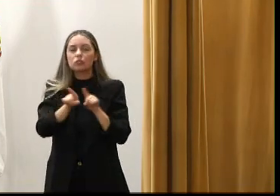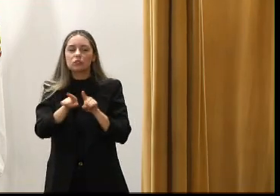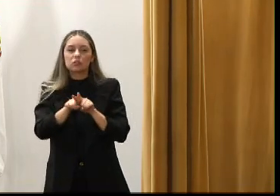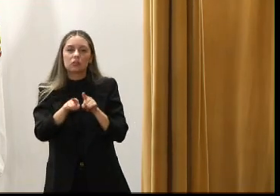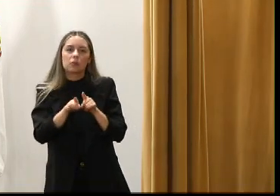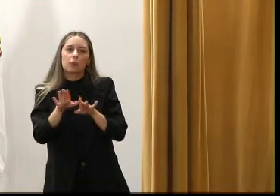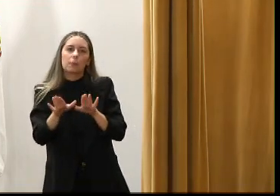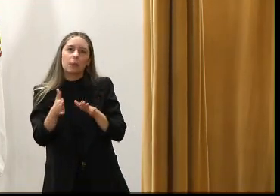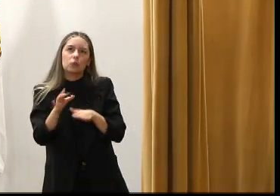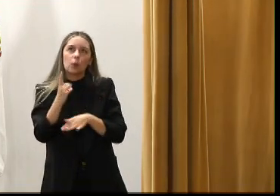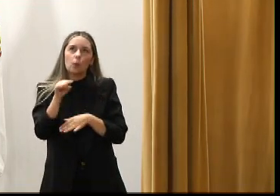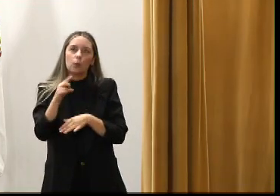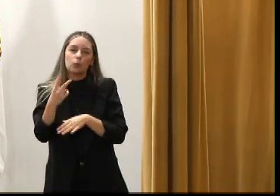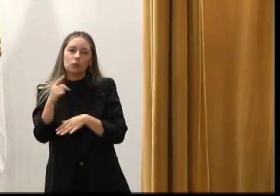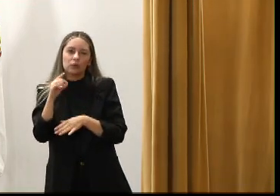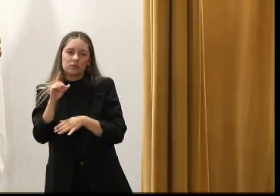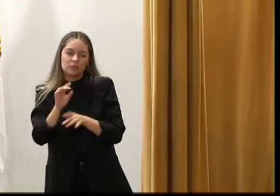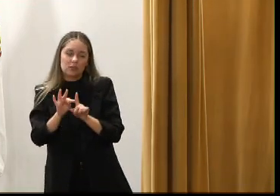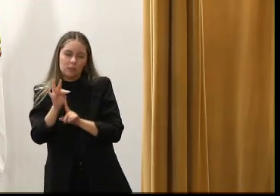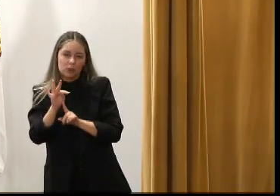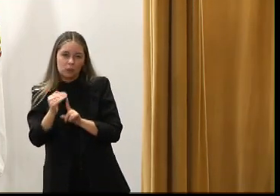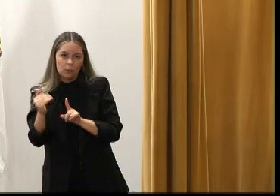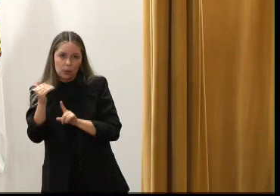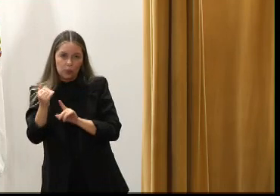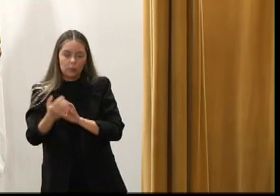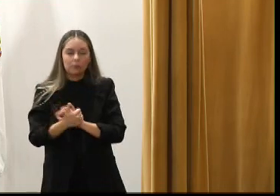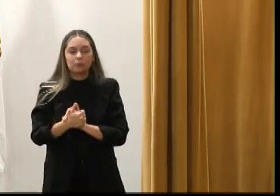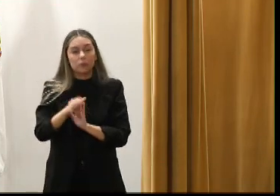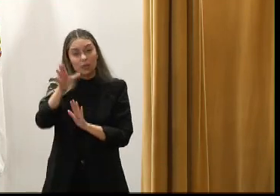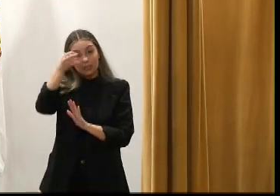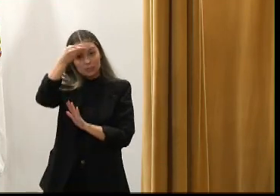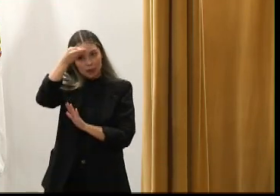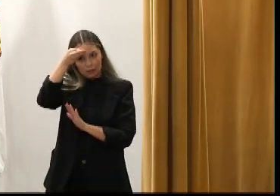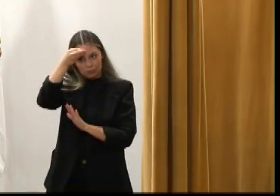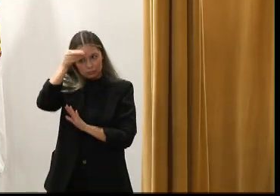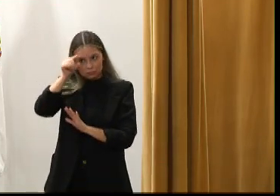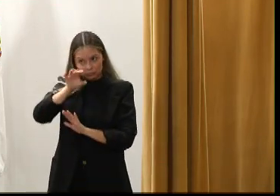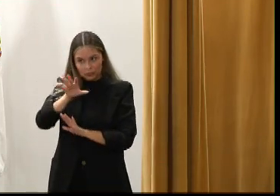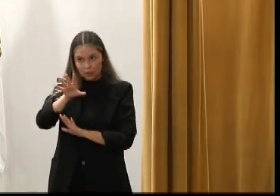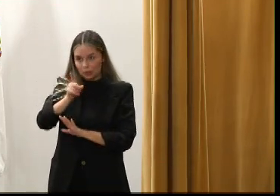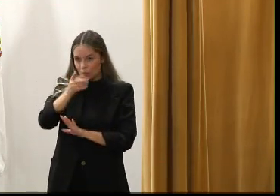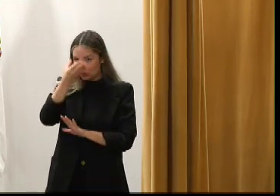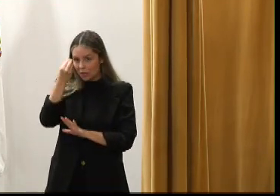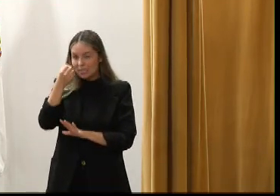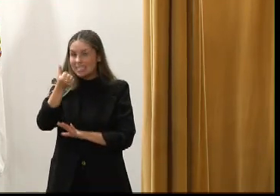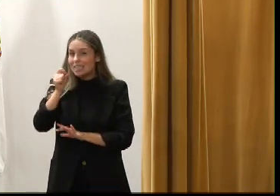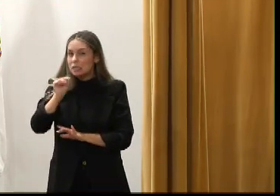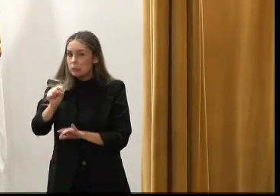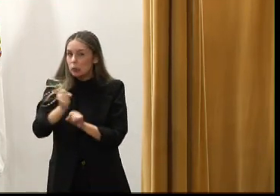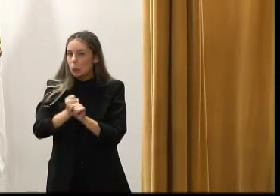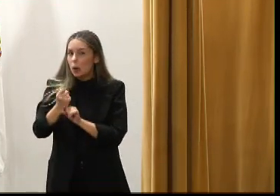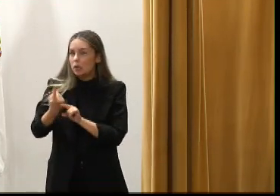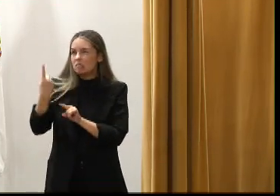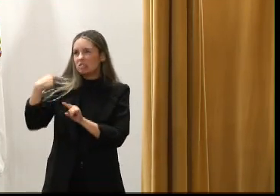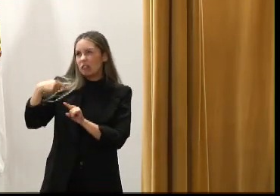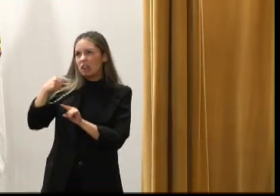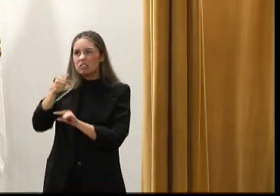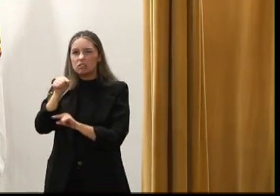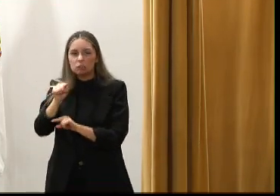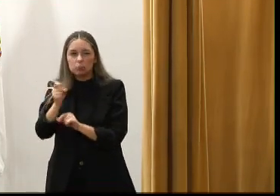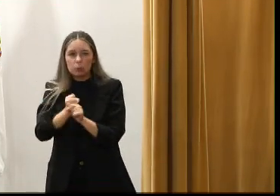menos o nosso 1,2 graus. Tá certo? Então, gravem isso. Tá? 6 mil anos atrás, 7 mil anos